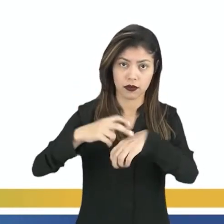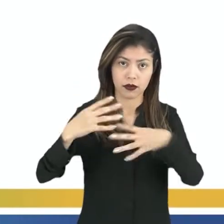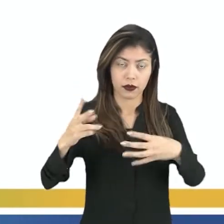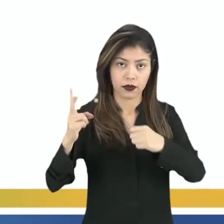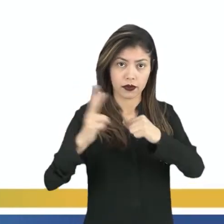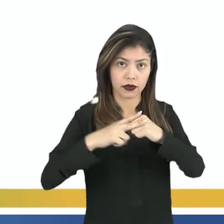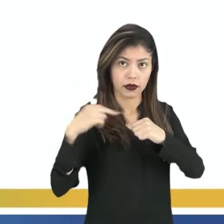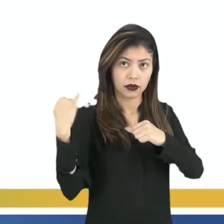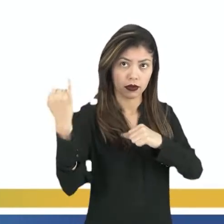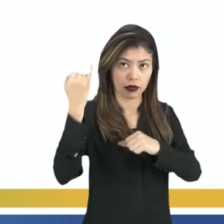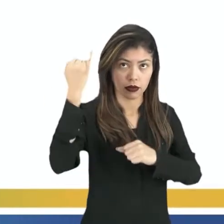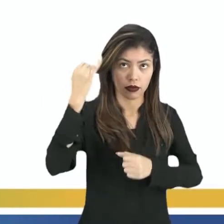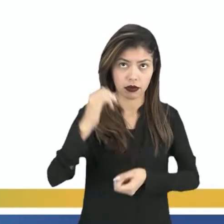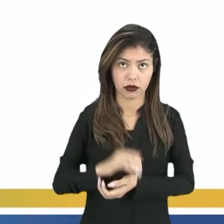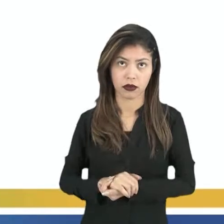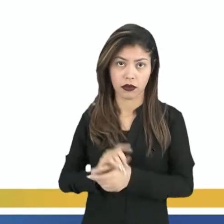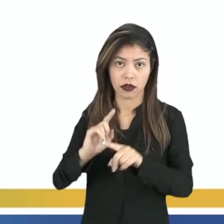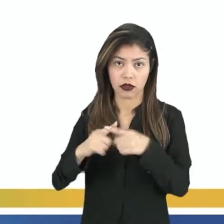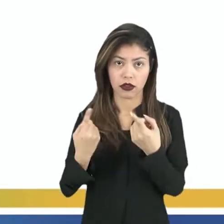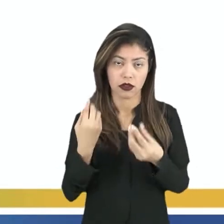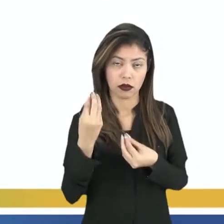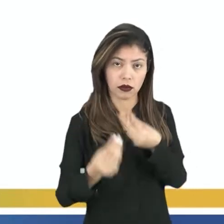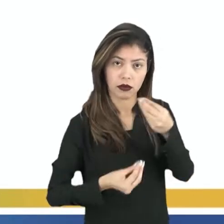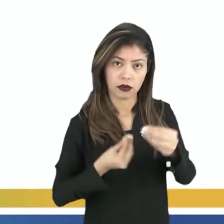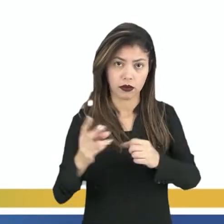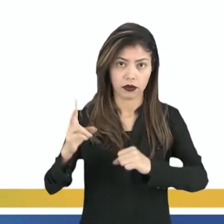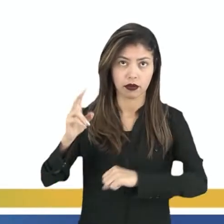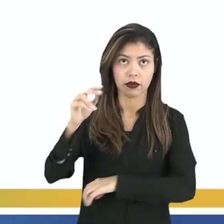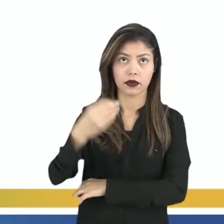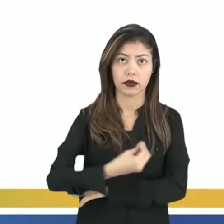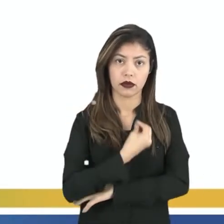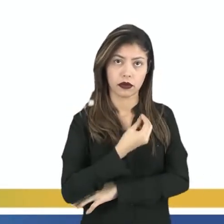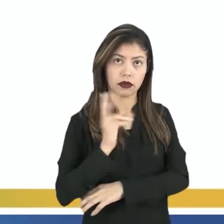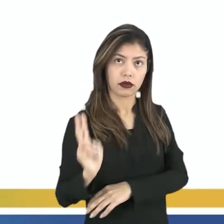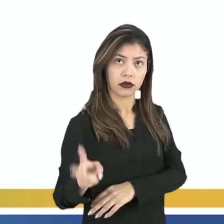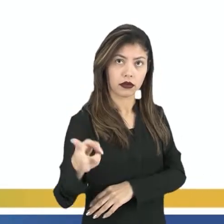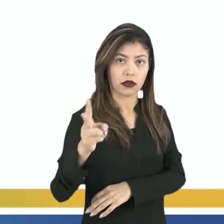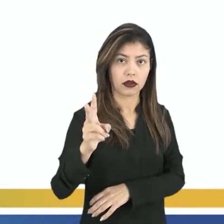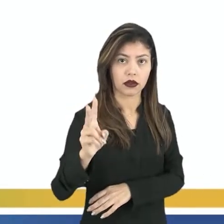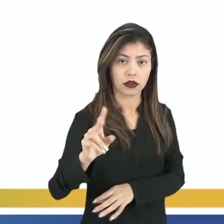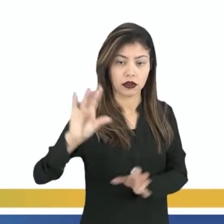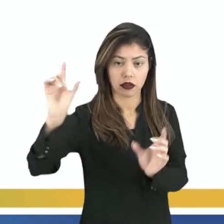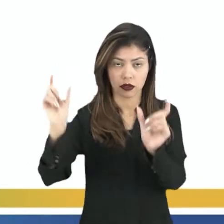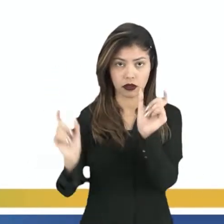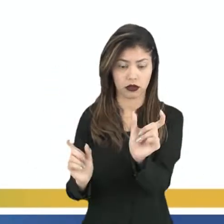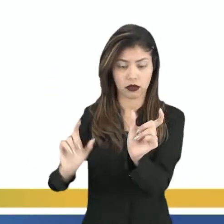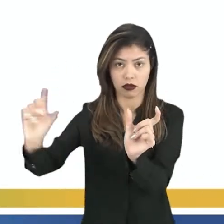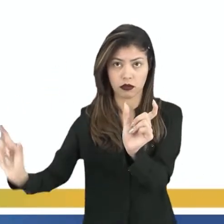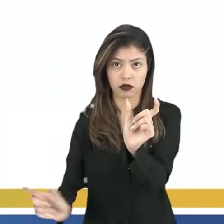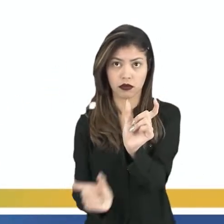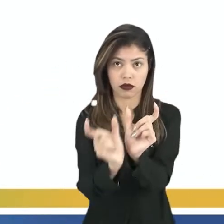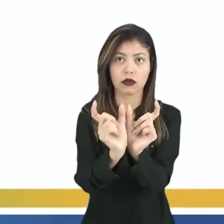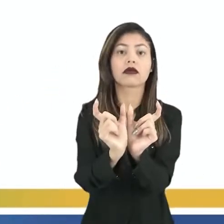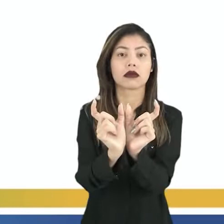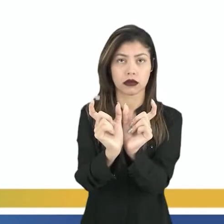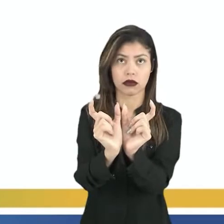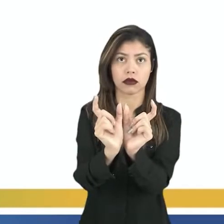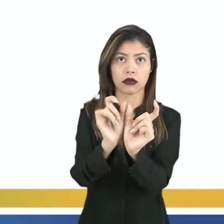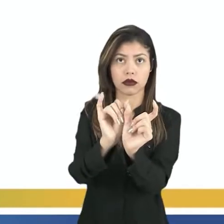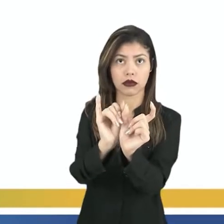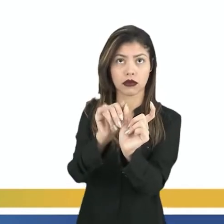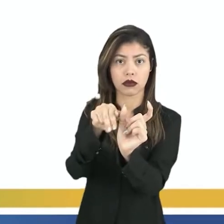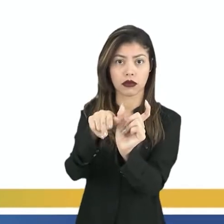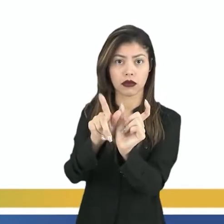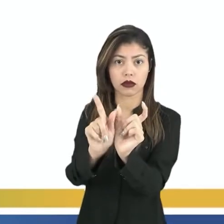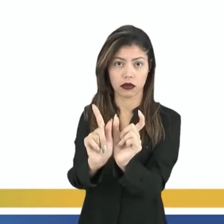verbo principal. Mas como nós estamos falando de present continuous, eu precisei colocar o ing no final desse verbo para que ele fique com a